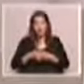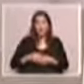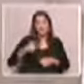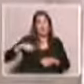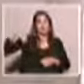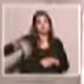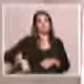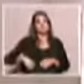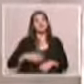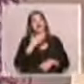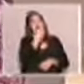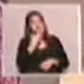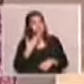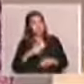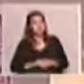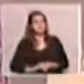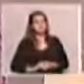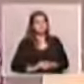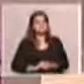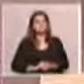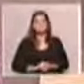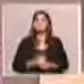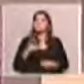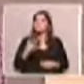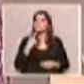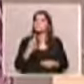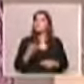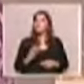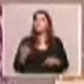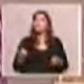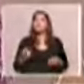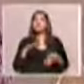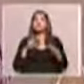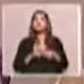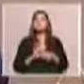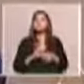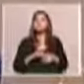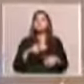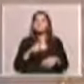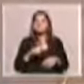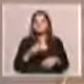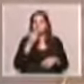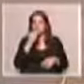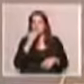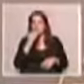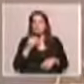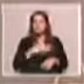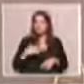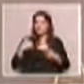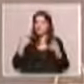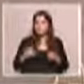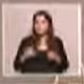bolsos. Sem dúvida. Esta questão leva-me a uma pergunta, Manuela, que tem a ver com a questão dos ingredientes funcionais, não é?